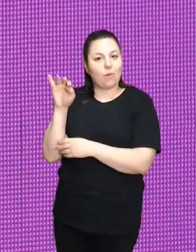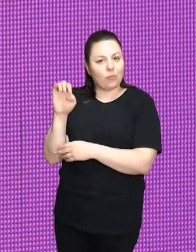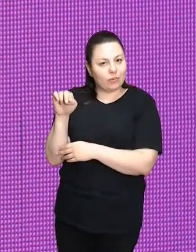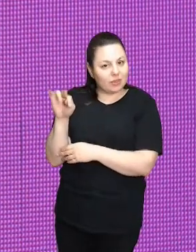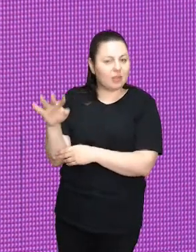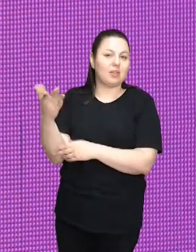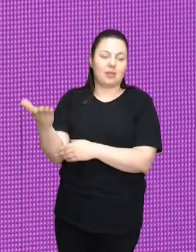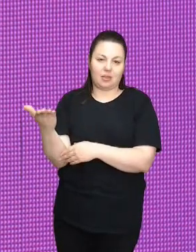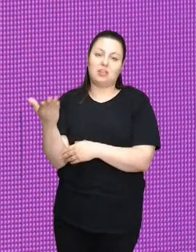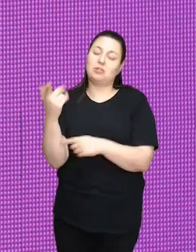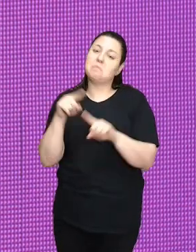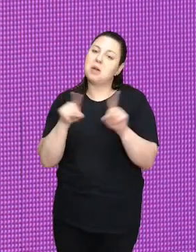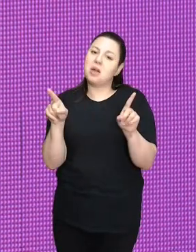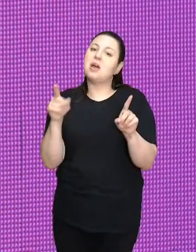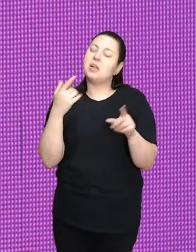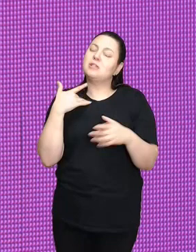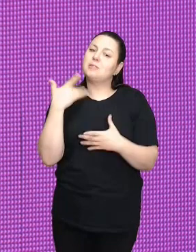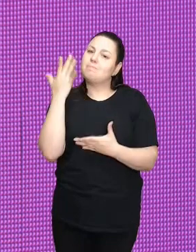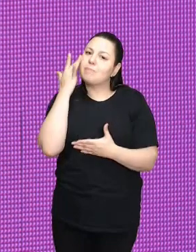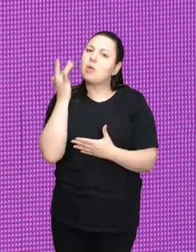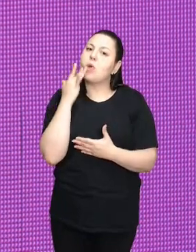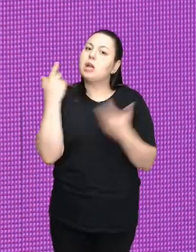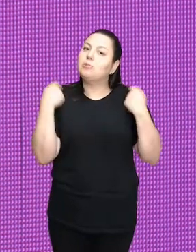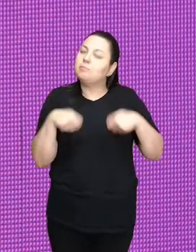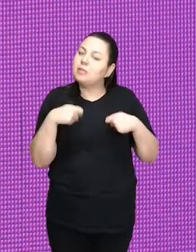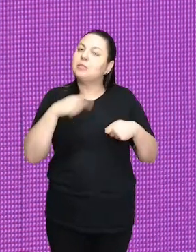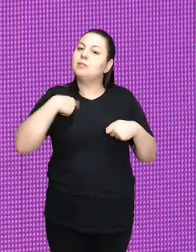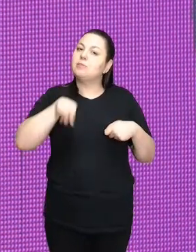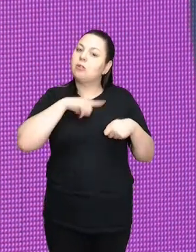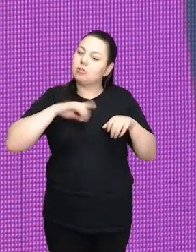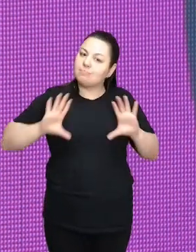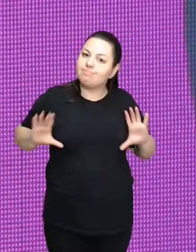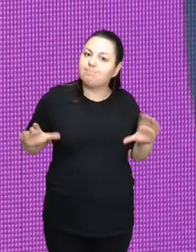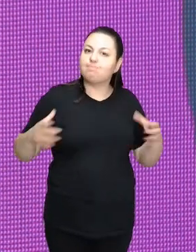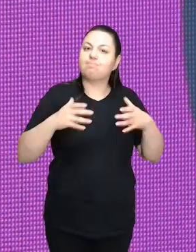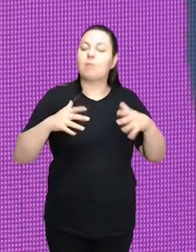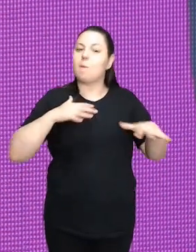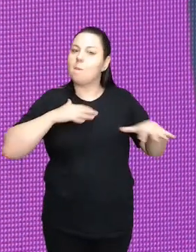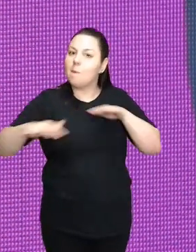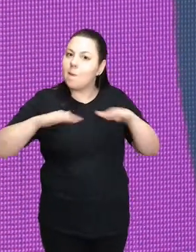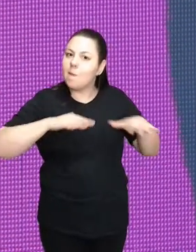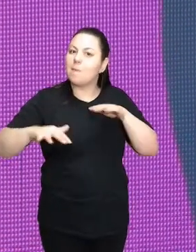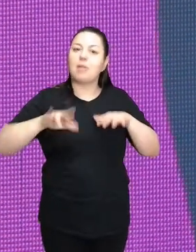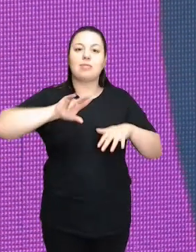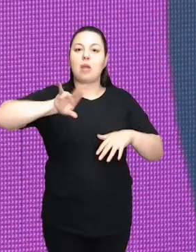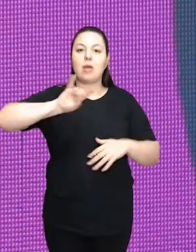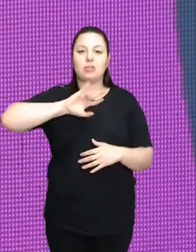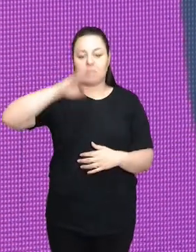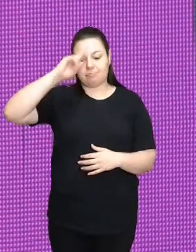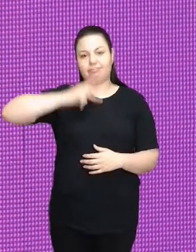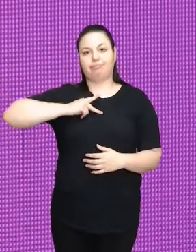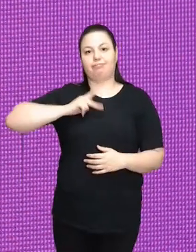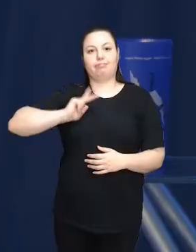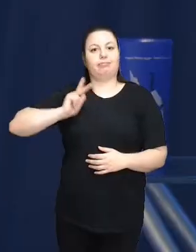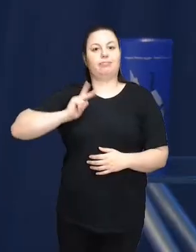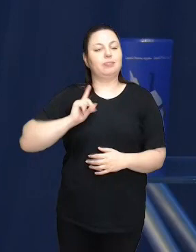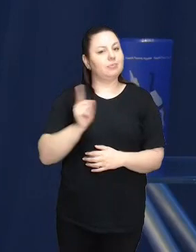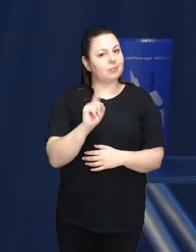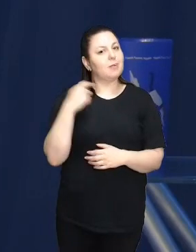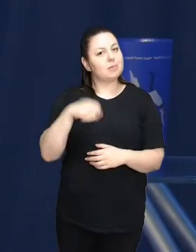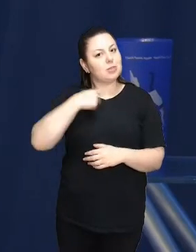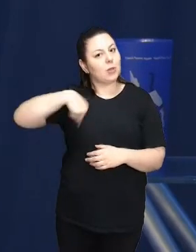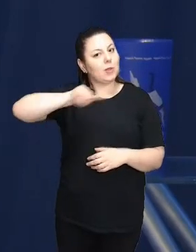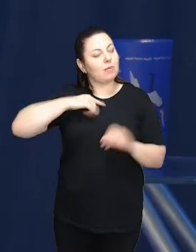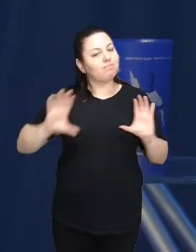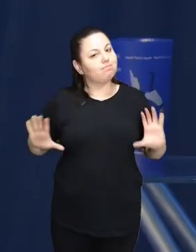enfim, eu acredito que isso precisa também ser um movimento muito maior do que somente o nosso esforço individual. Muito legal e, de